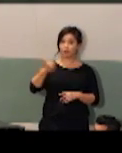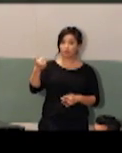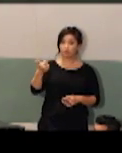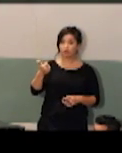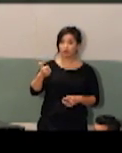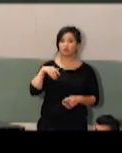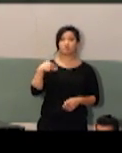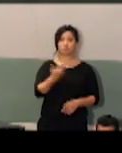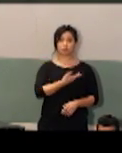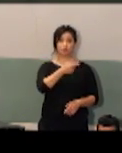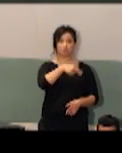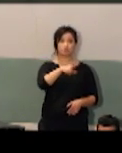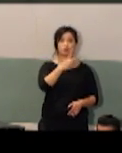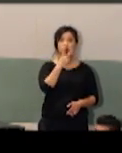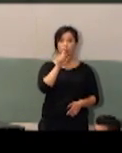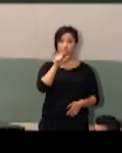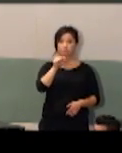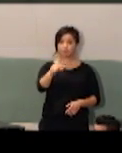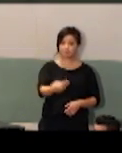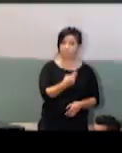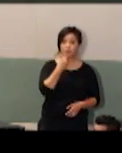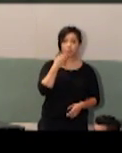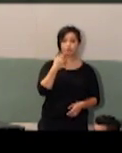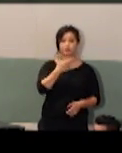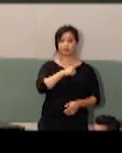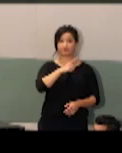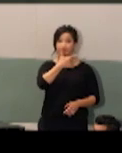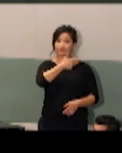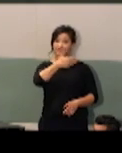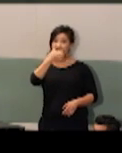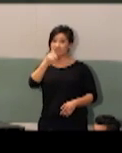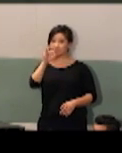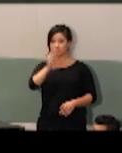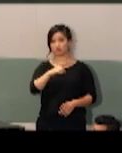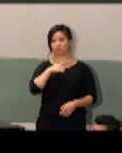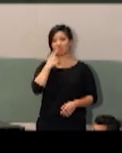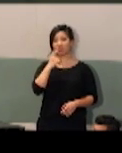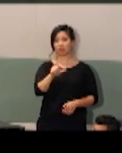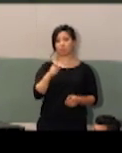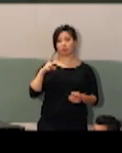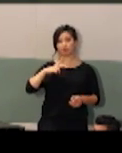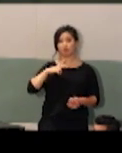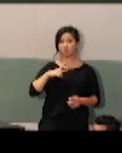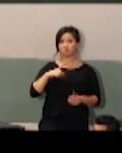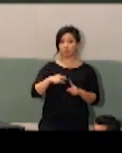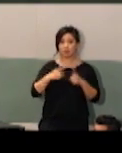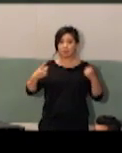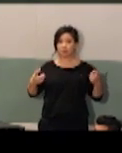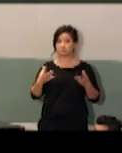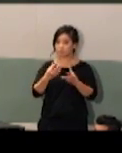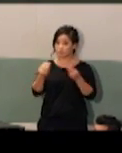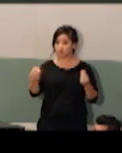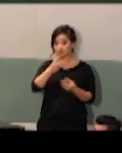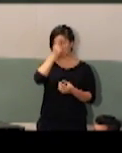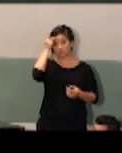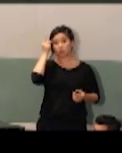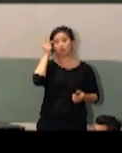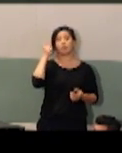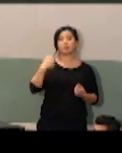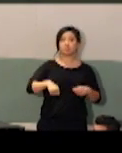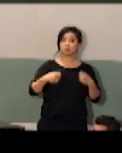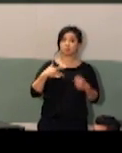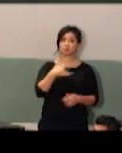o cartãozinho da saúde privada. 2 milhões precisa da saúde pública. E se mistura isso com